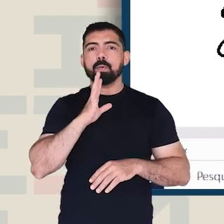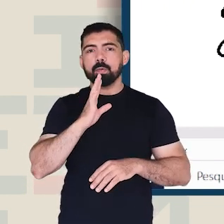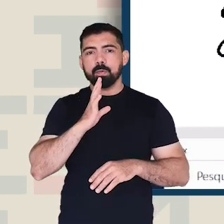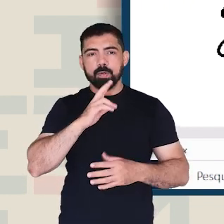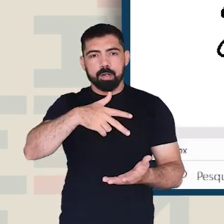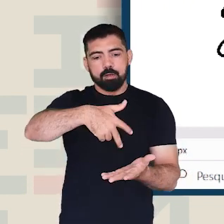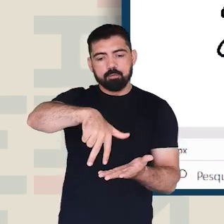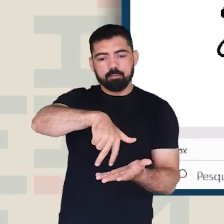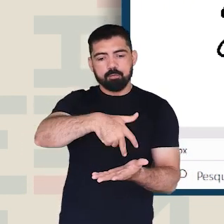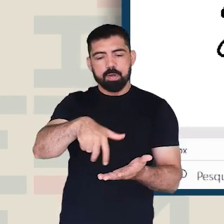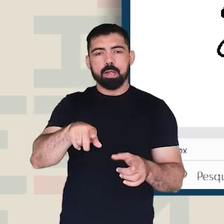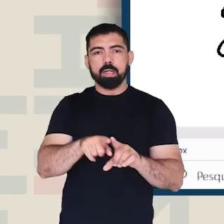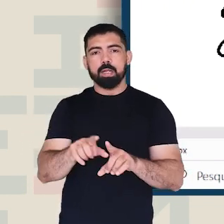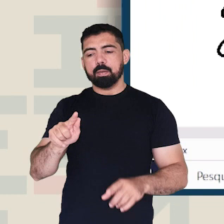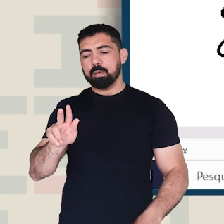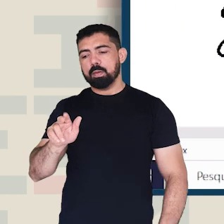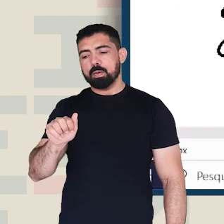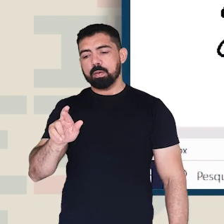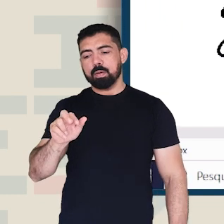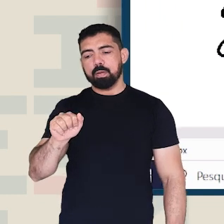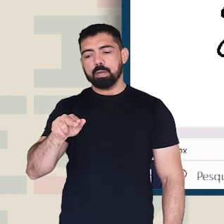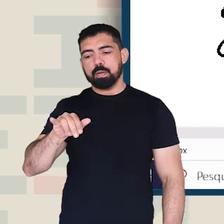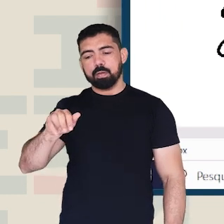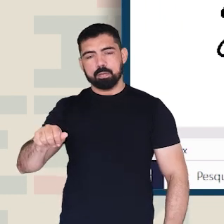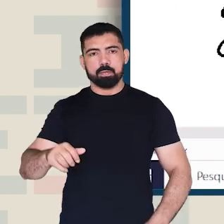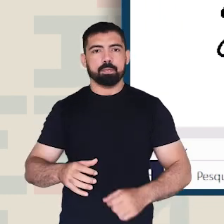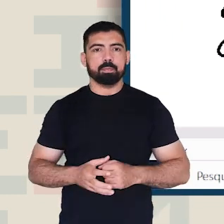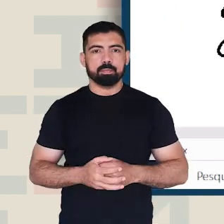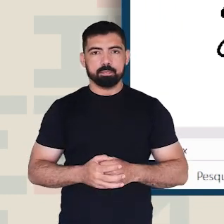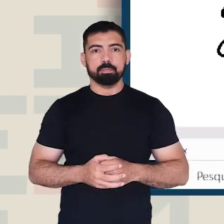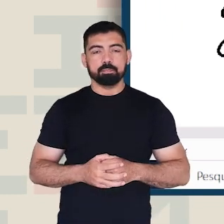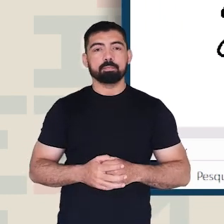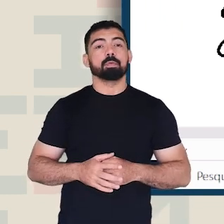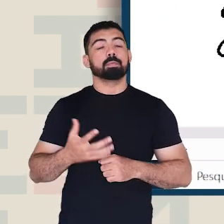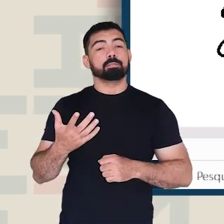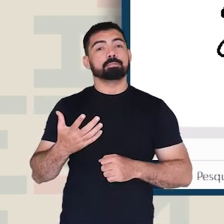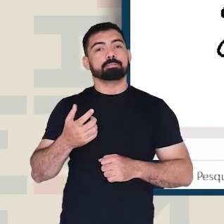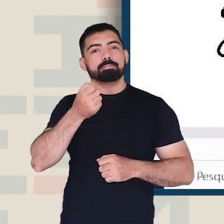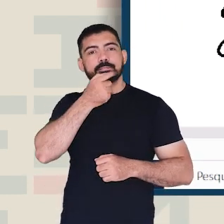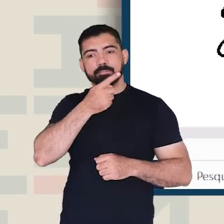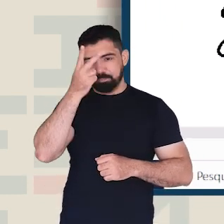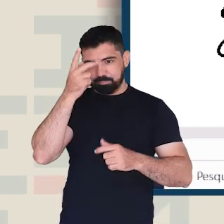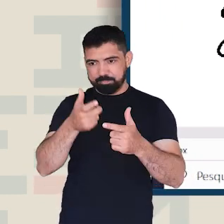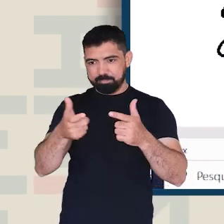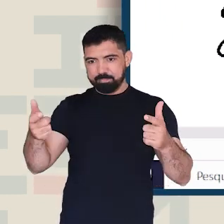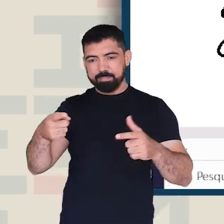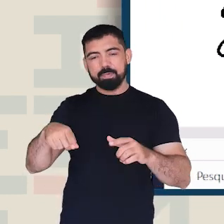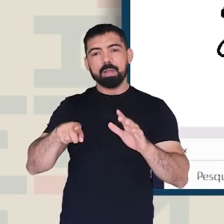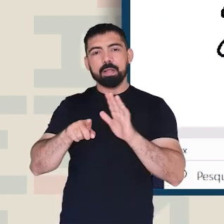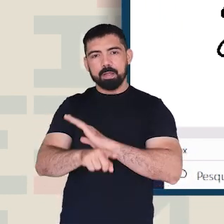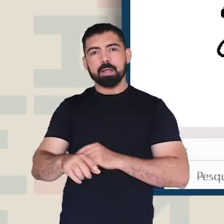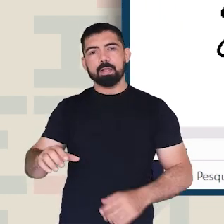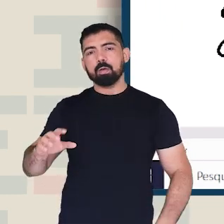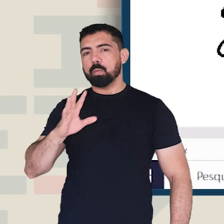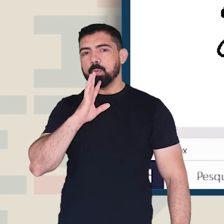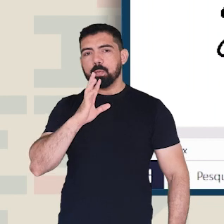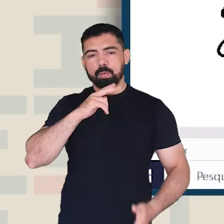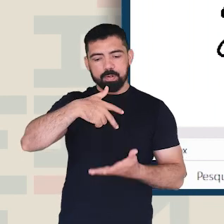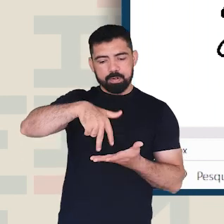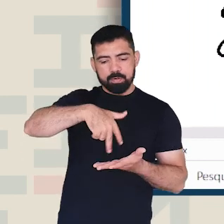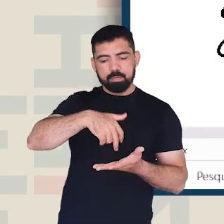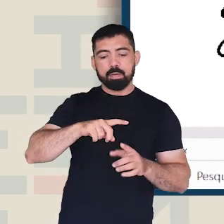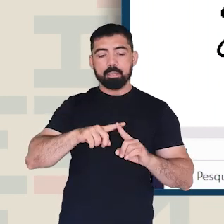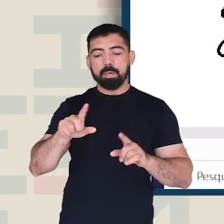e a guaranha. Guaranha, engraçado que todos os meus alunos, quando eu falo sobre valsa, eles sabem, mas quando eu falo